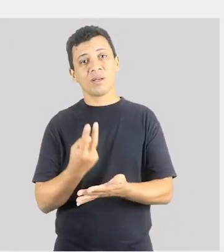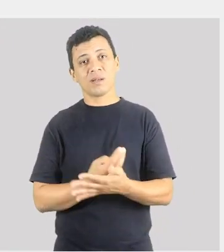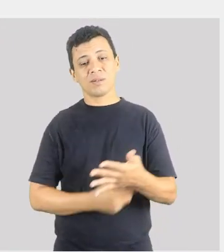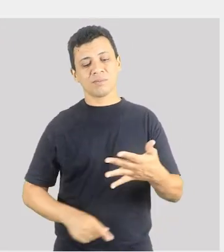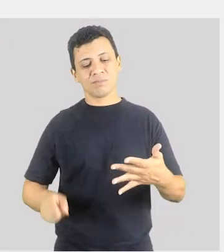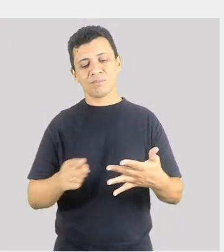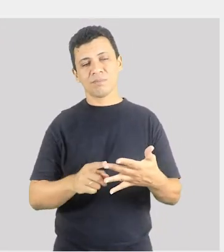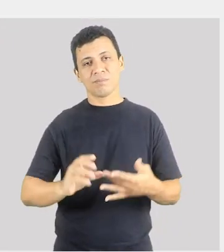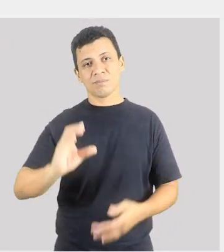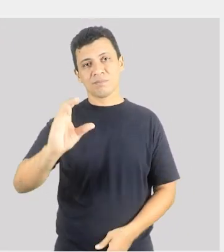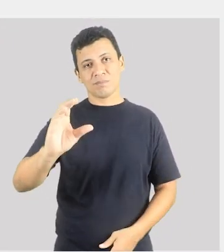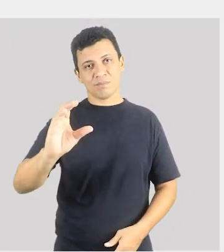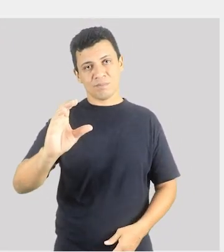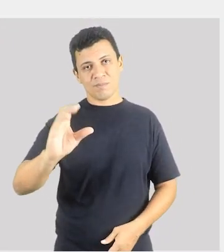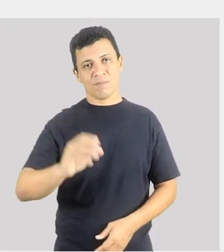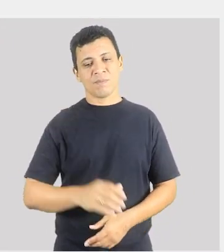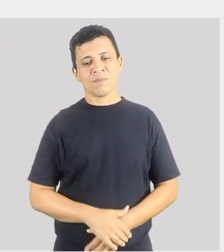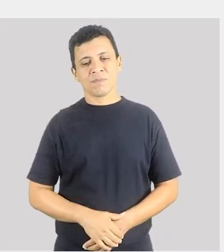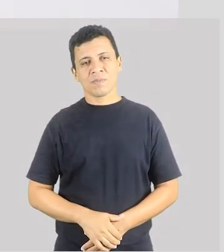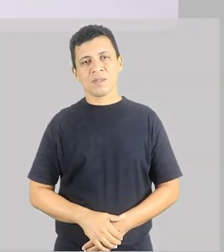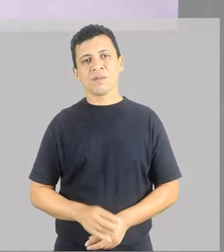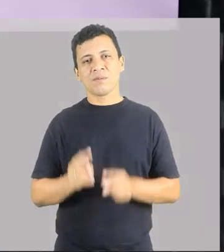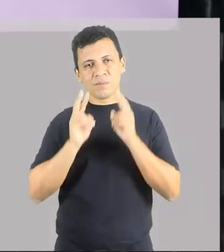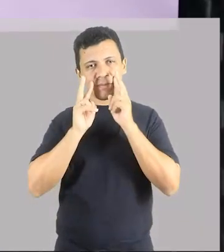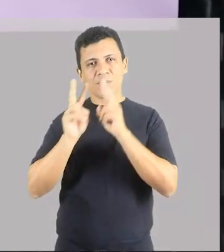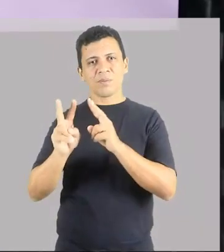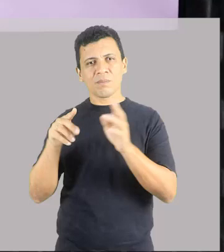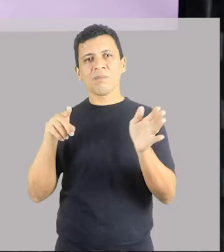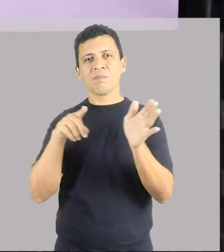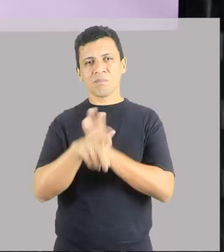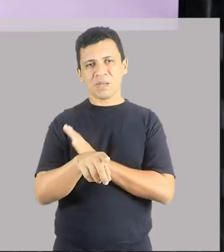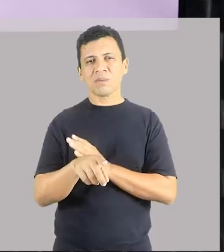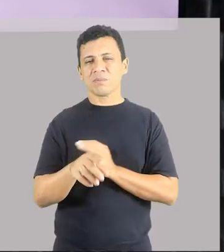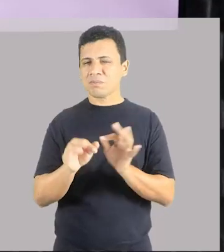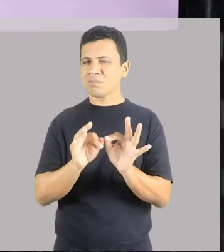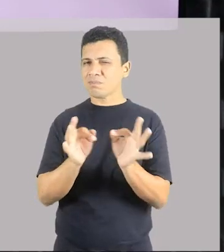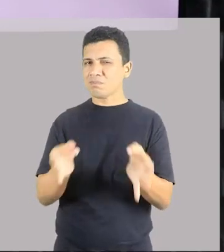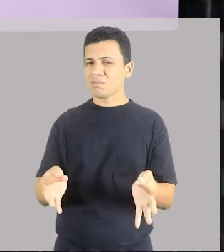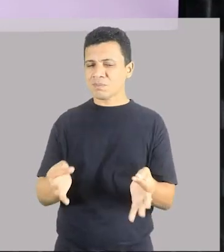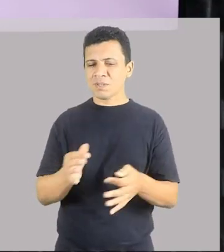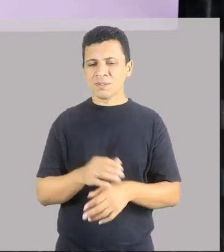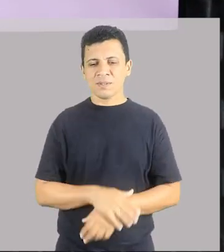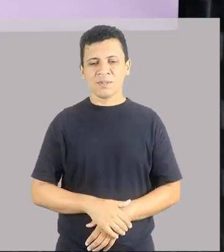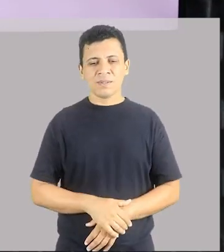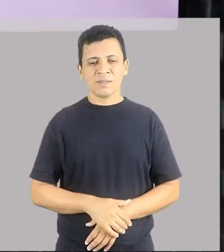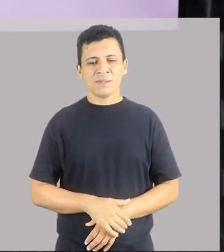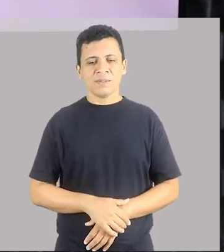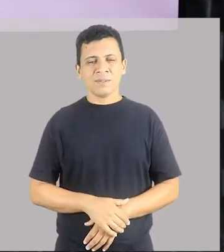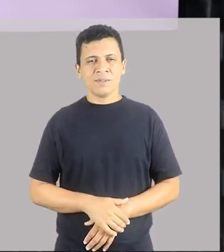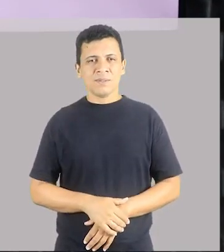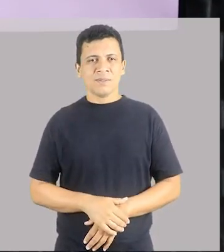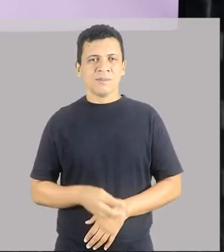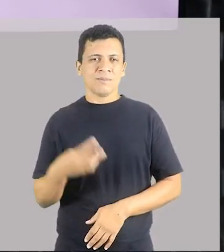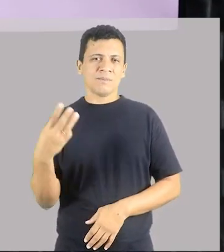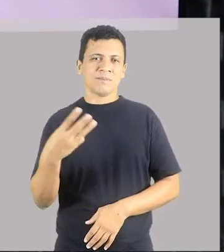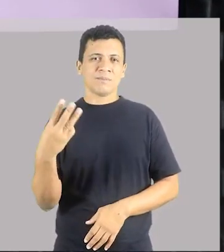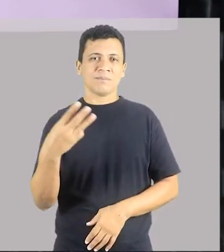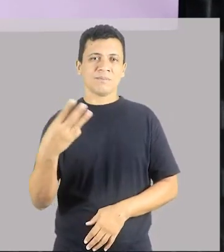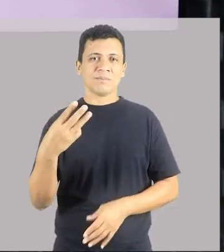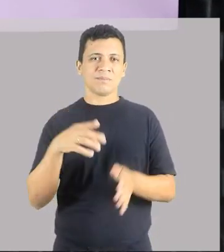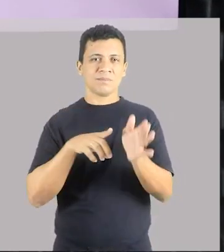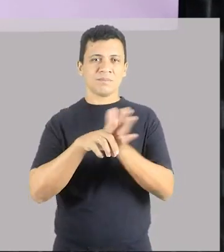letra c de casa Olha como a questão é bem charmosa bem simples aí nós temos aqui na nossa terceira